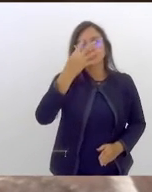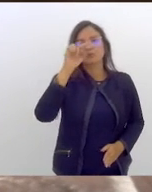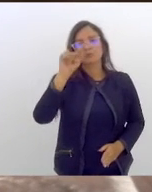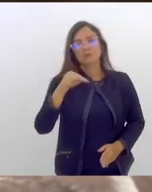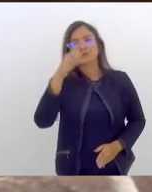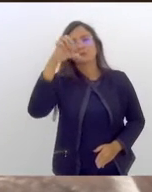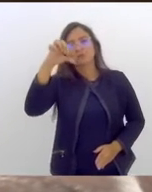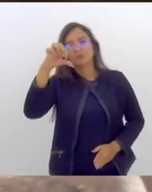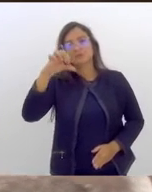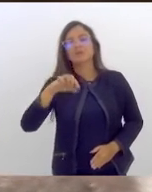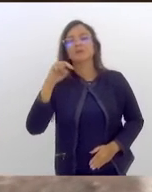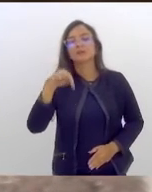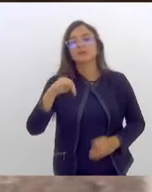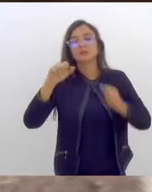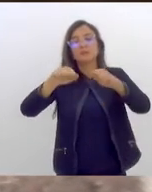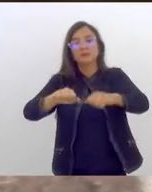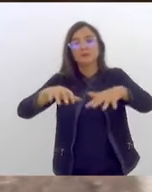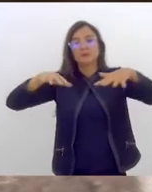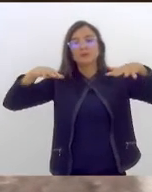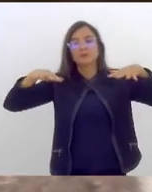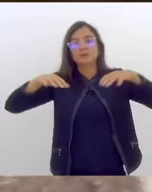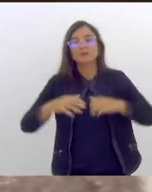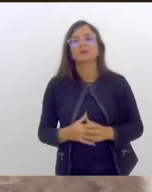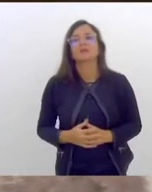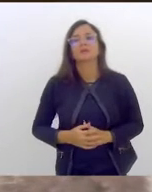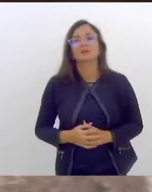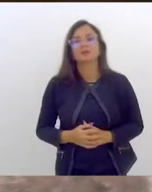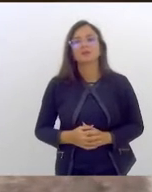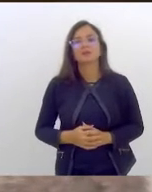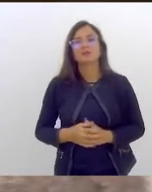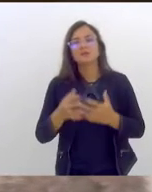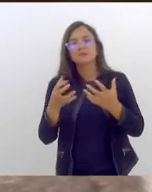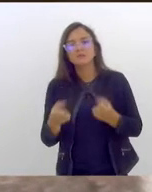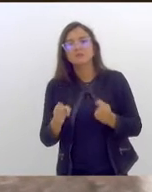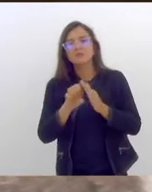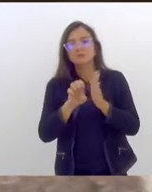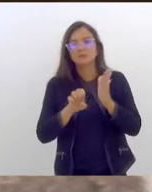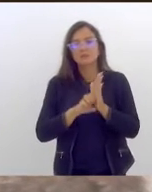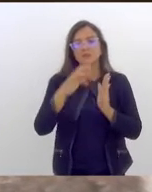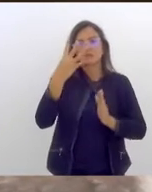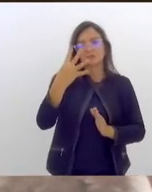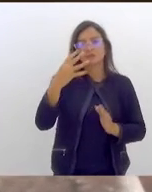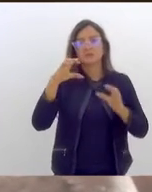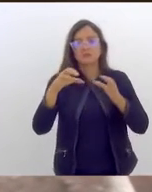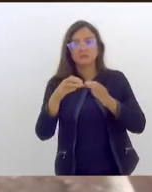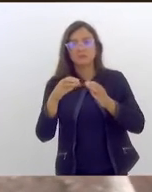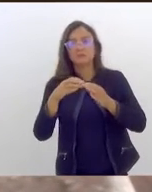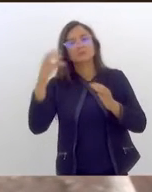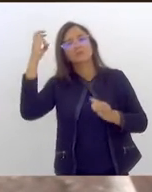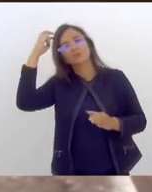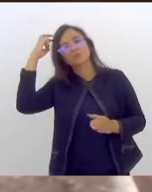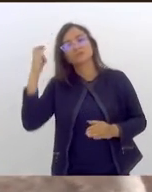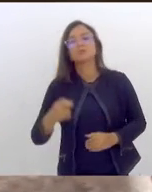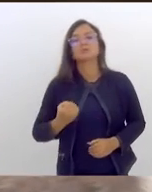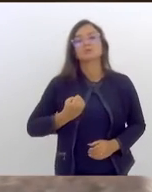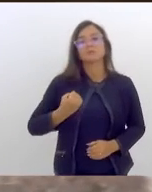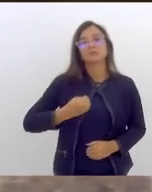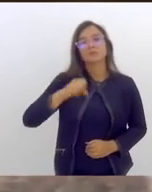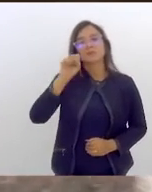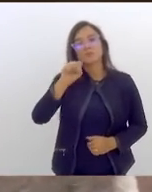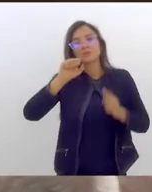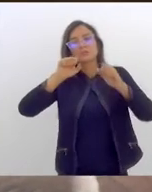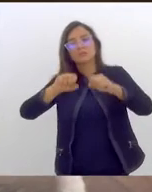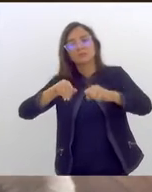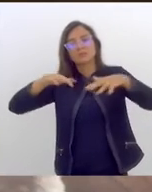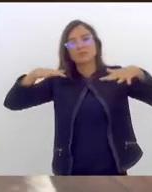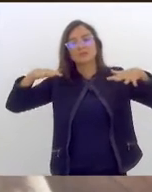e 9 de plenário ter aprovação da emenda 4 da comissão de Cultura número 8 de